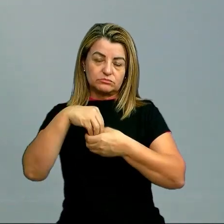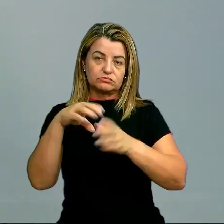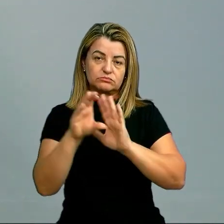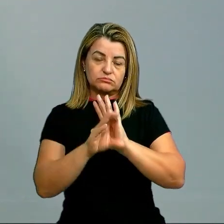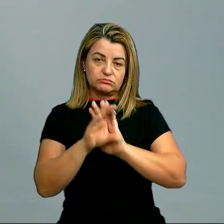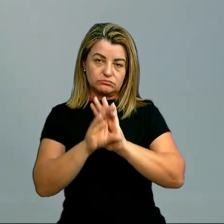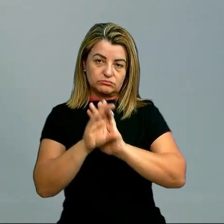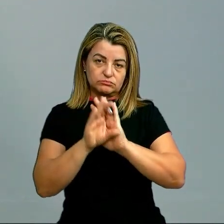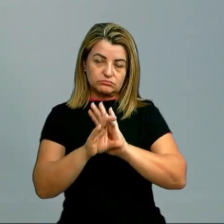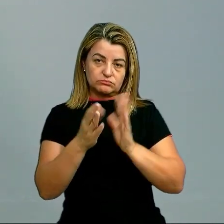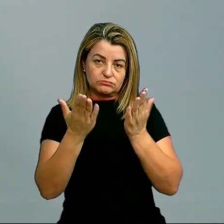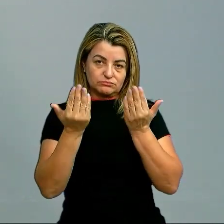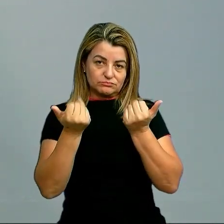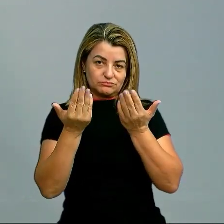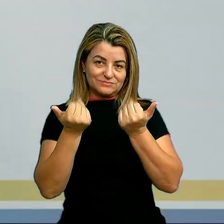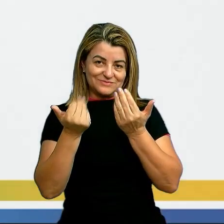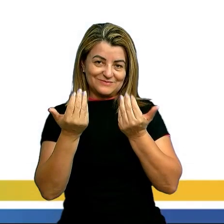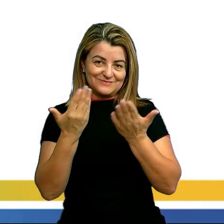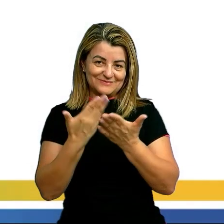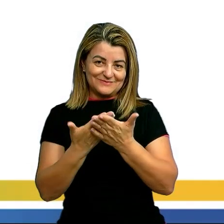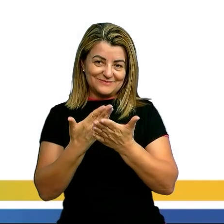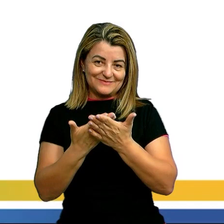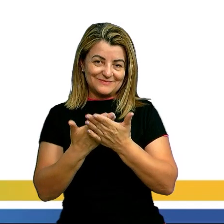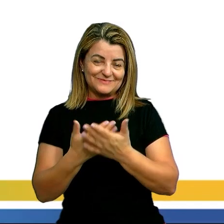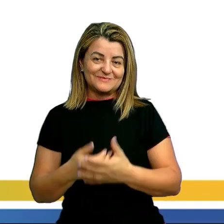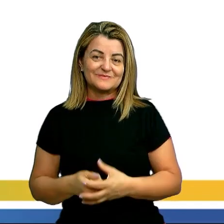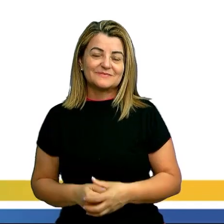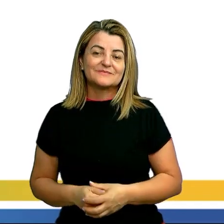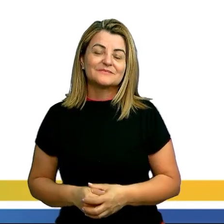tempo, vamos para a nossa aula de hoje.